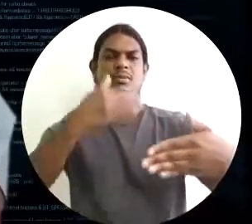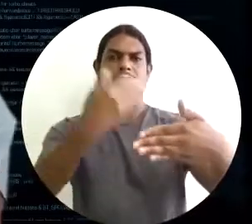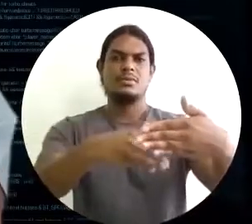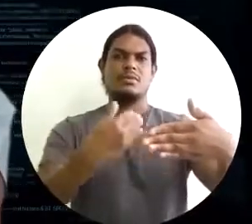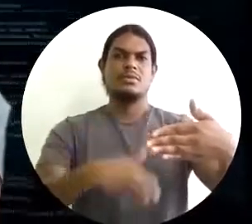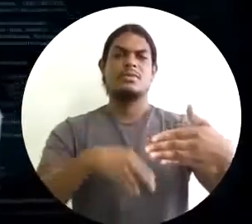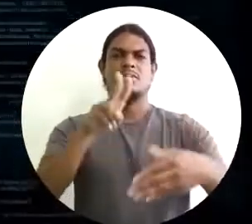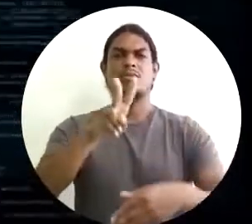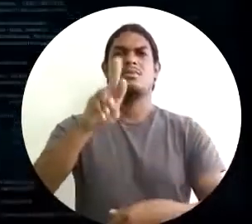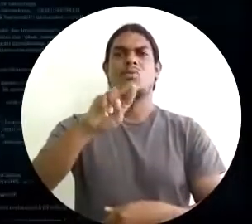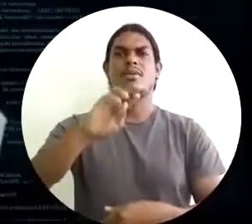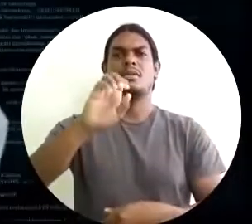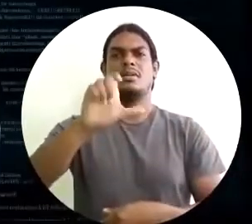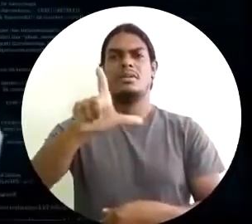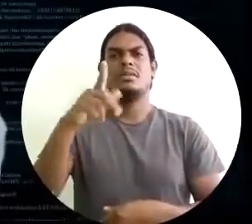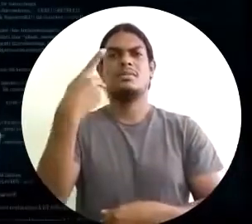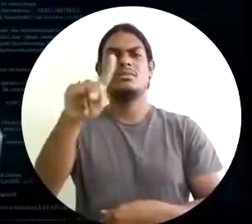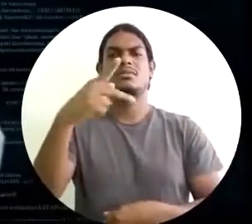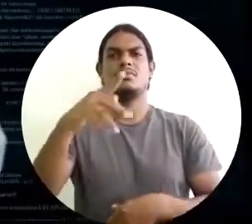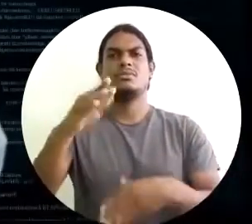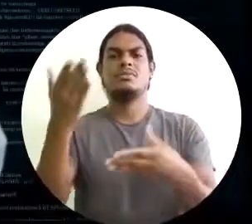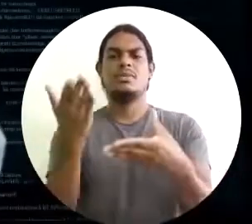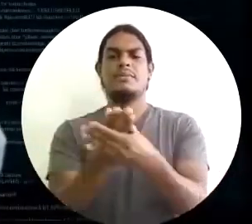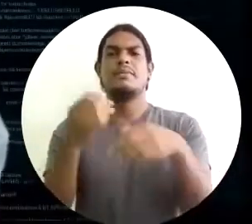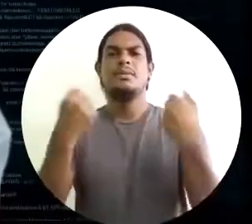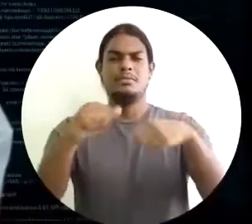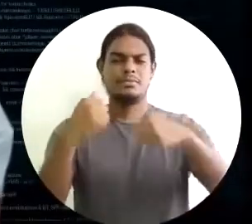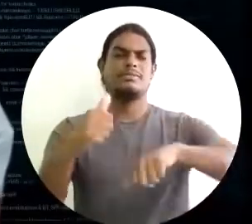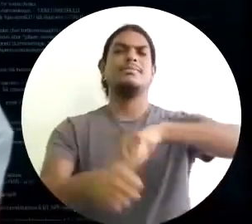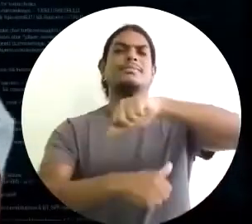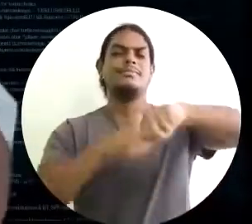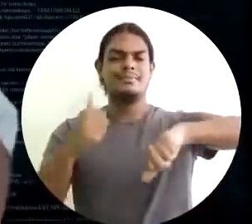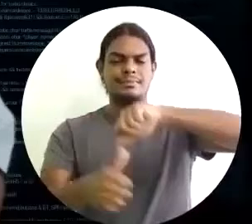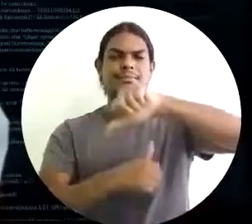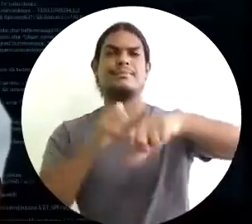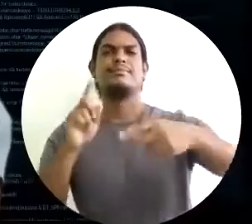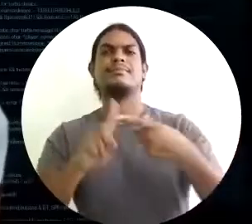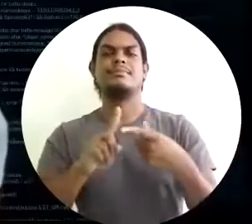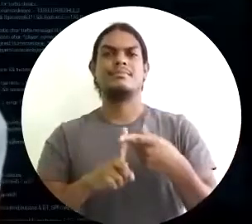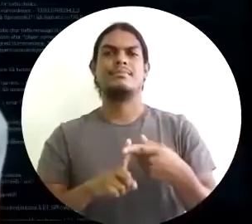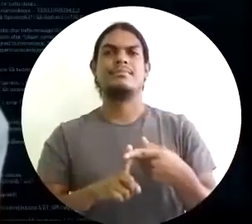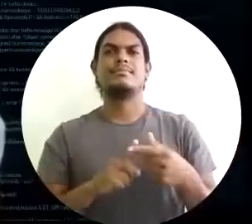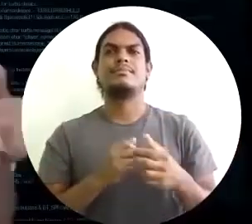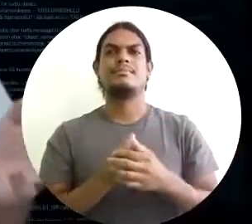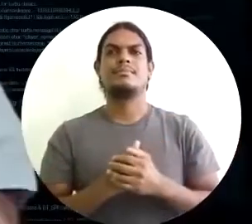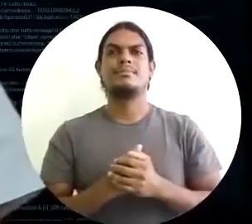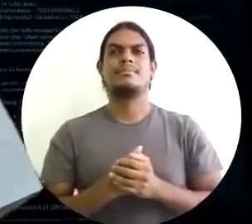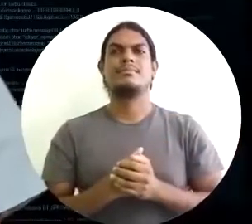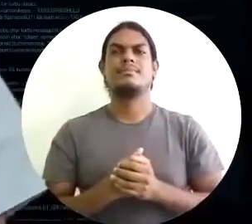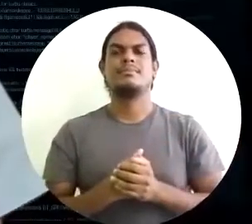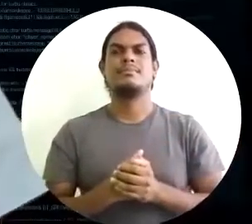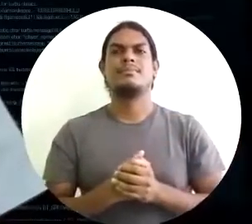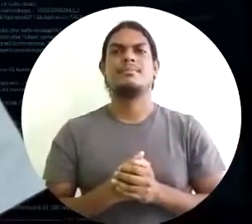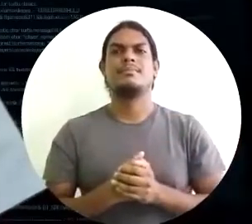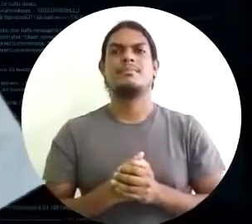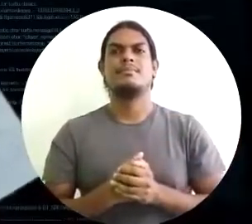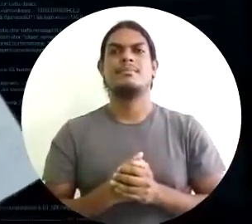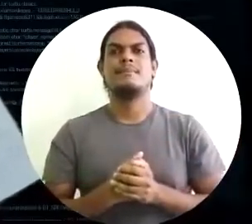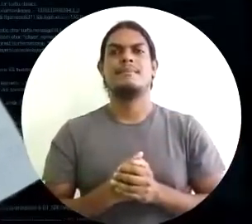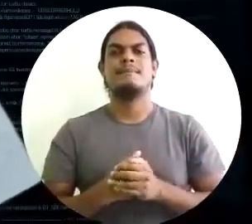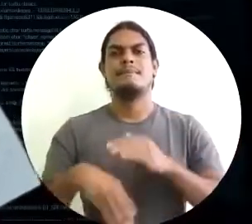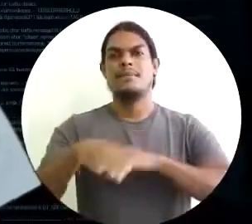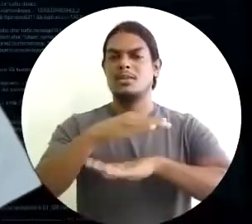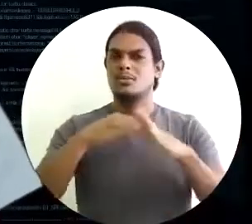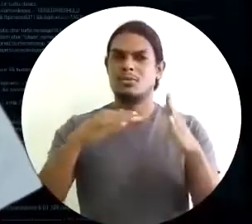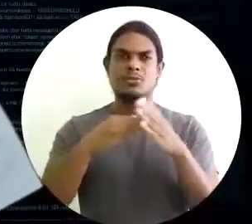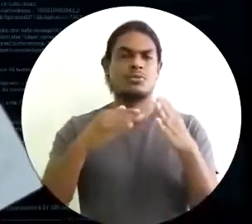as URLs de sua página, eles precisam ser mudados. Vamos dizer que você tem uma página com 200 URLs. Todas